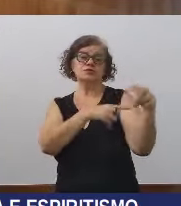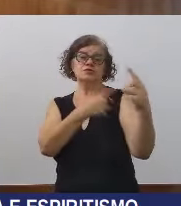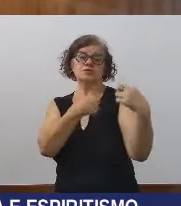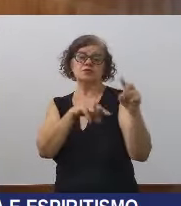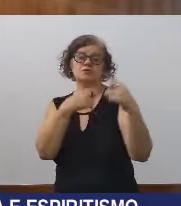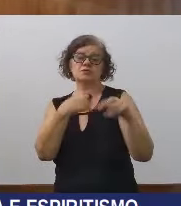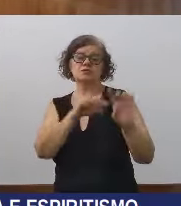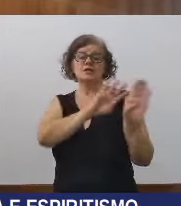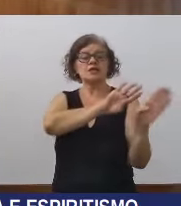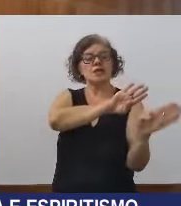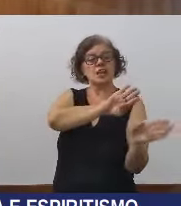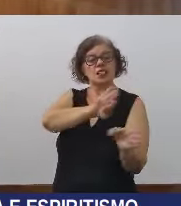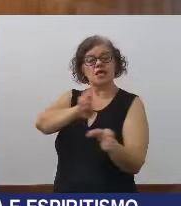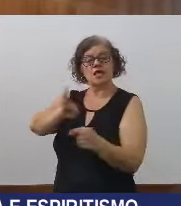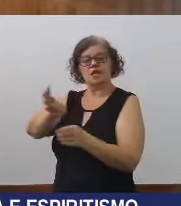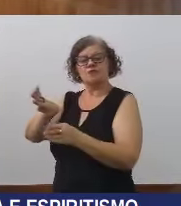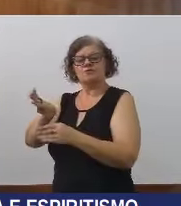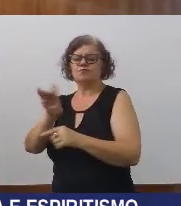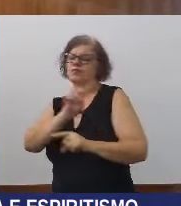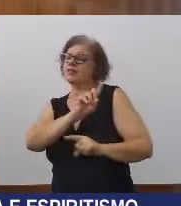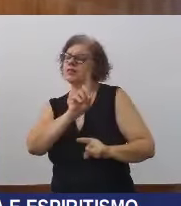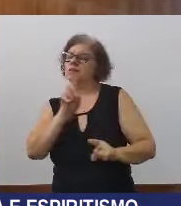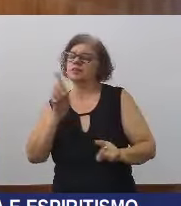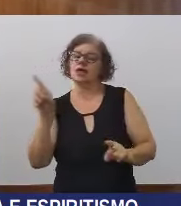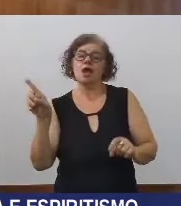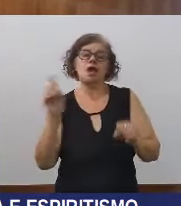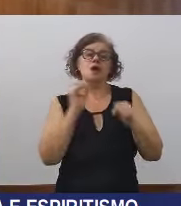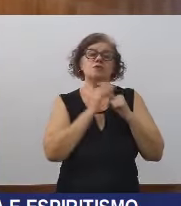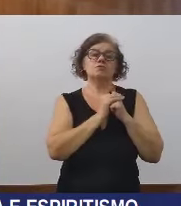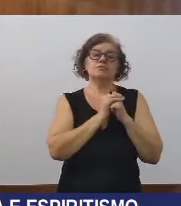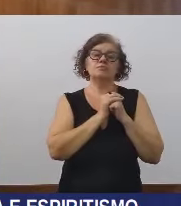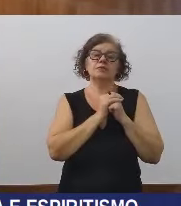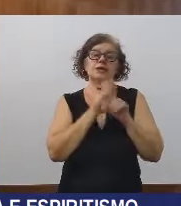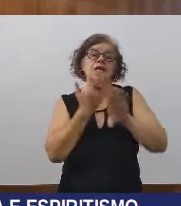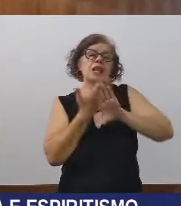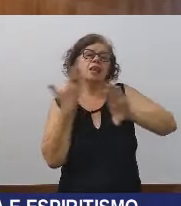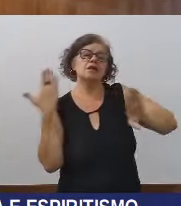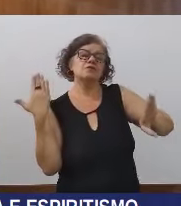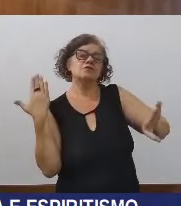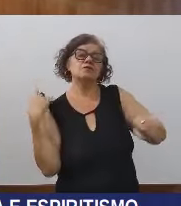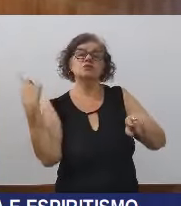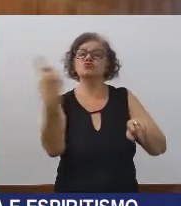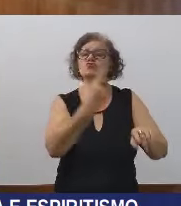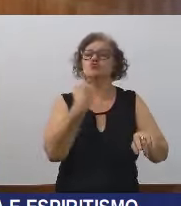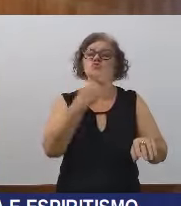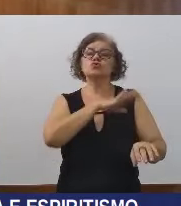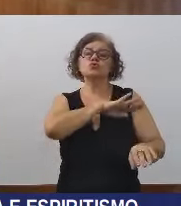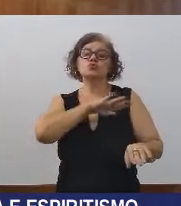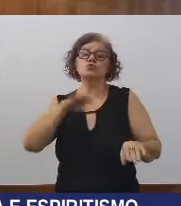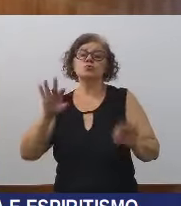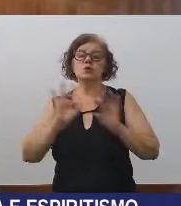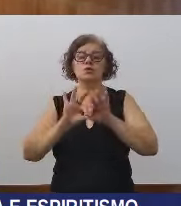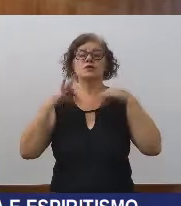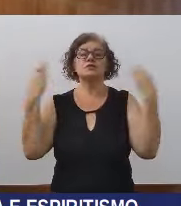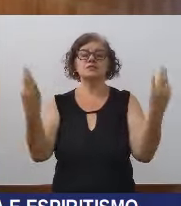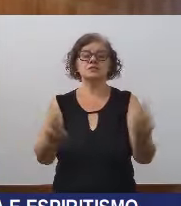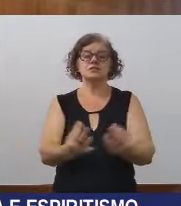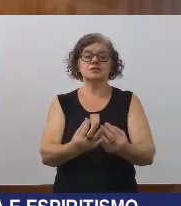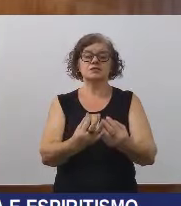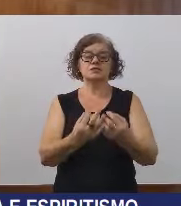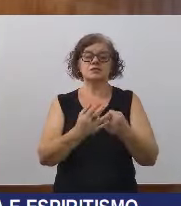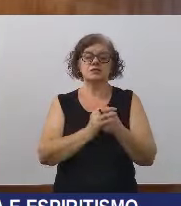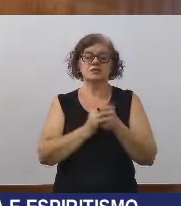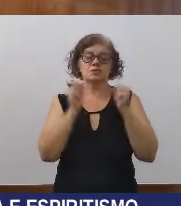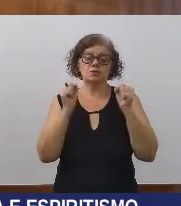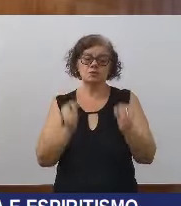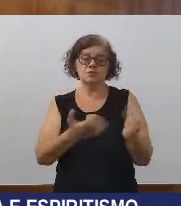tem ofendido. E não nos deixeis cair em tentações, mas livrai-nos de todo mal. Que assim